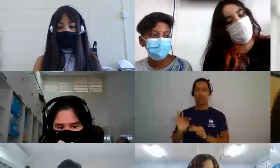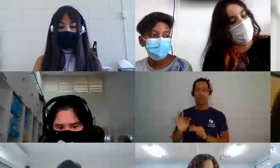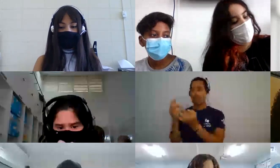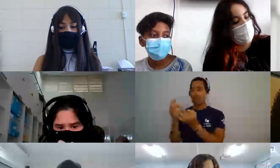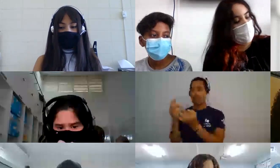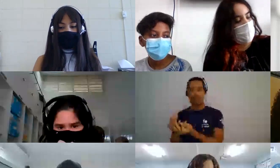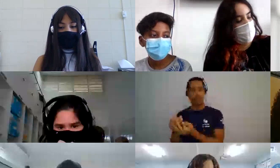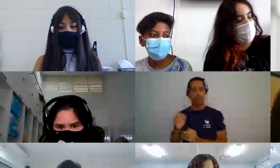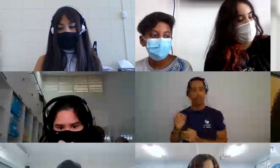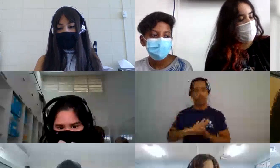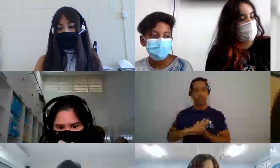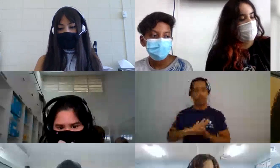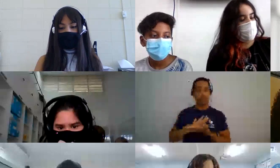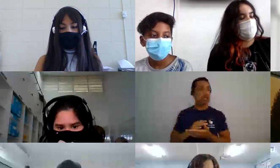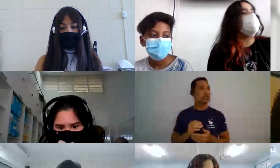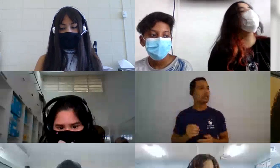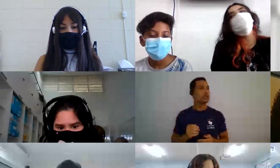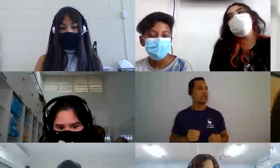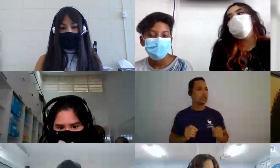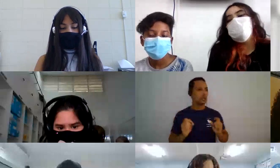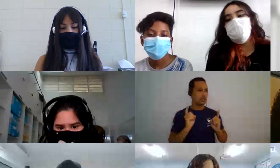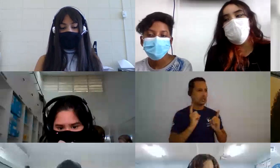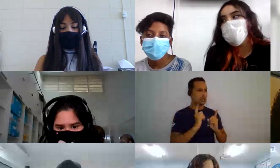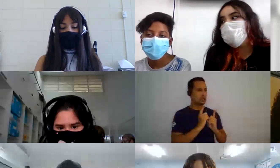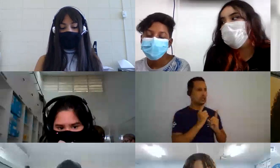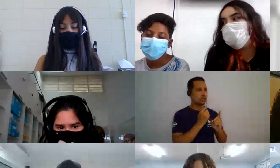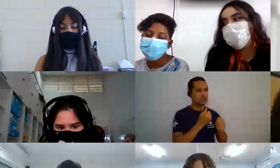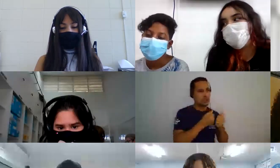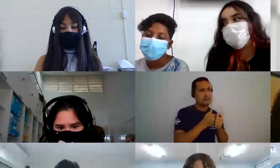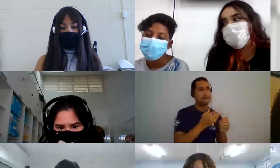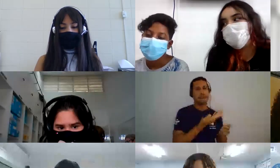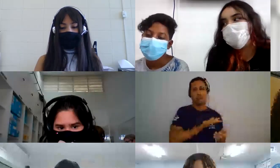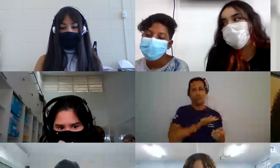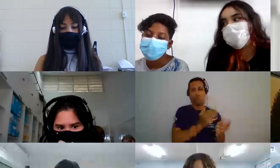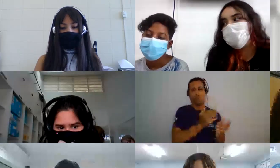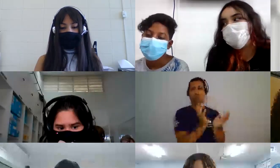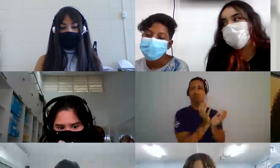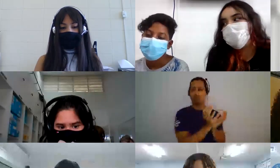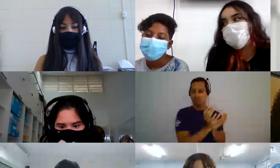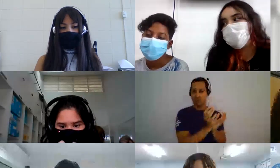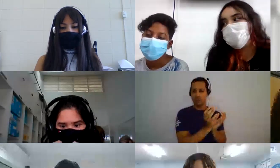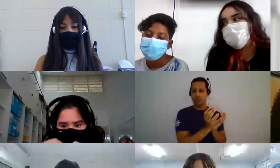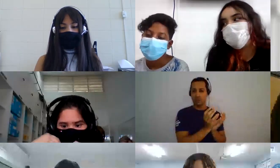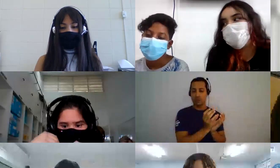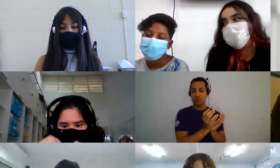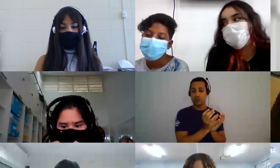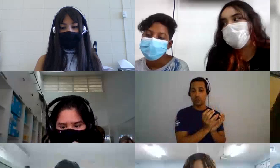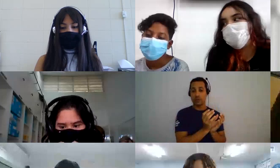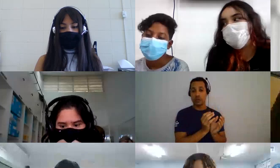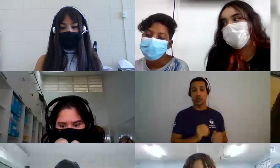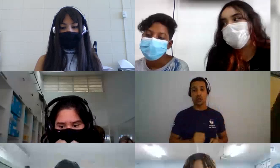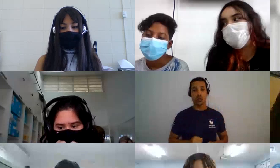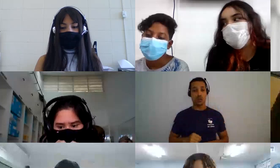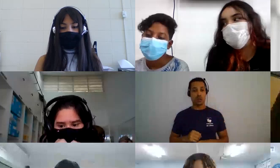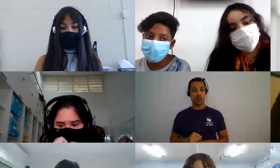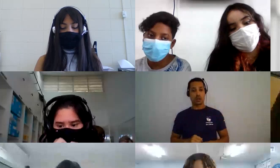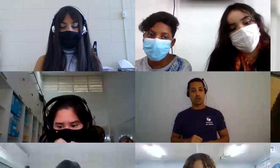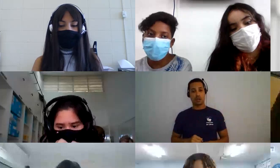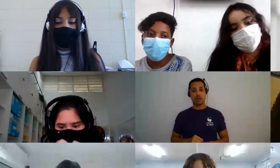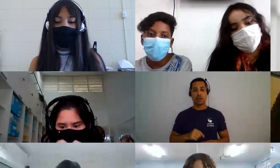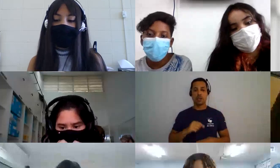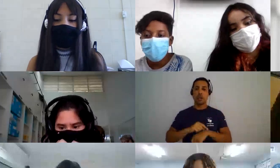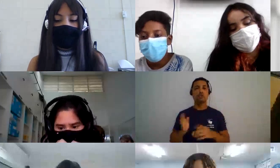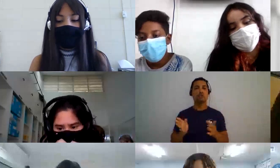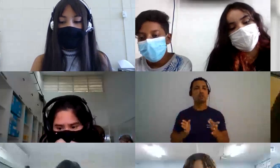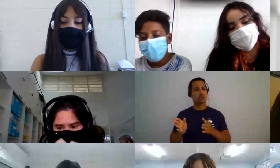aos amigos que têm essa influência para a gente, né? Um relógio meio maluco. Um relógio que depois que a gente